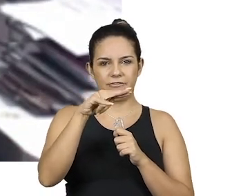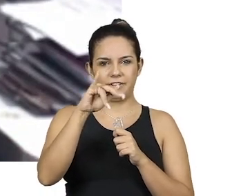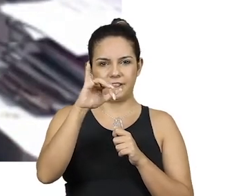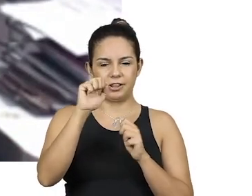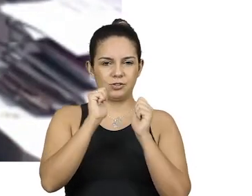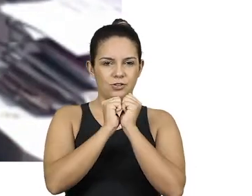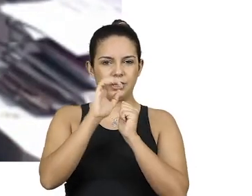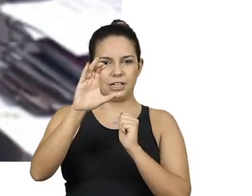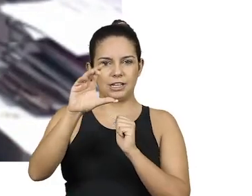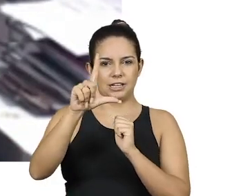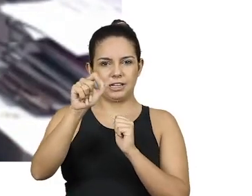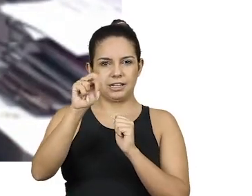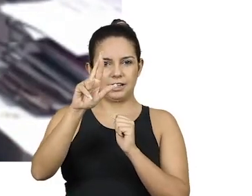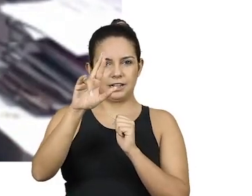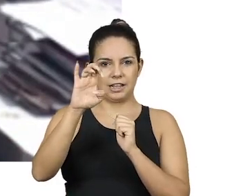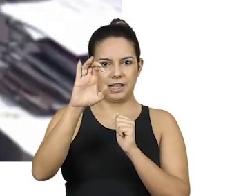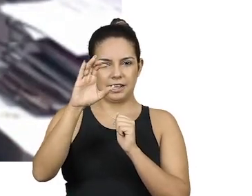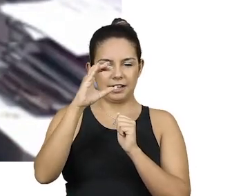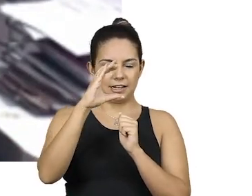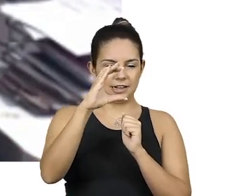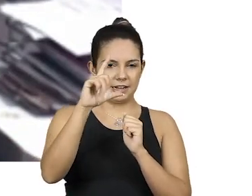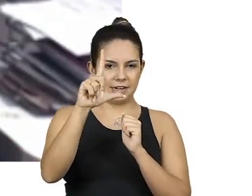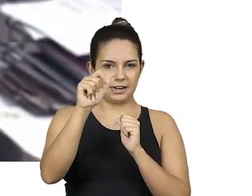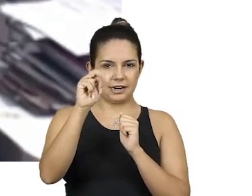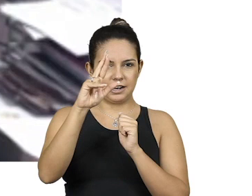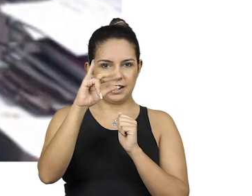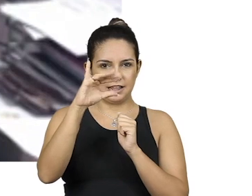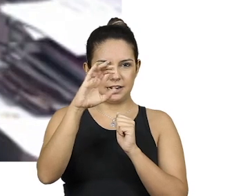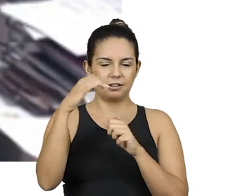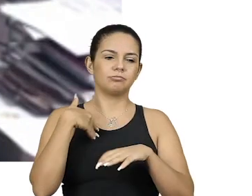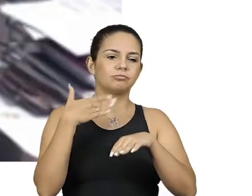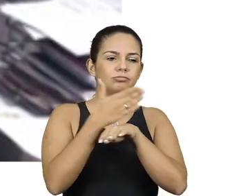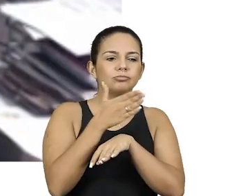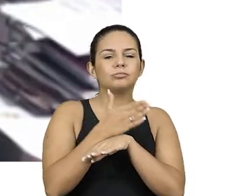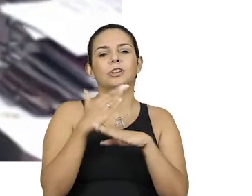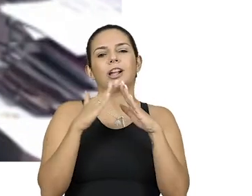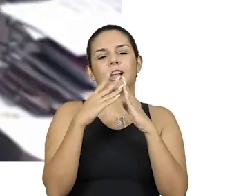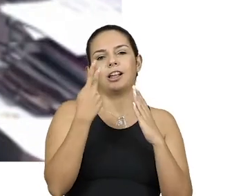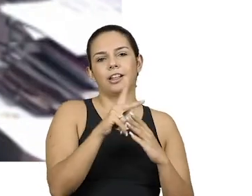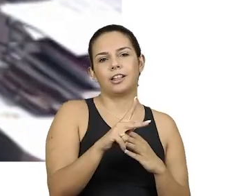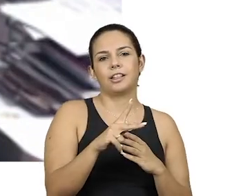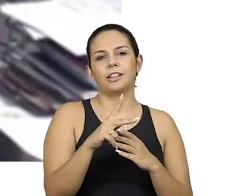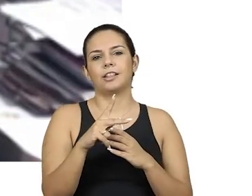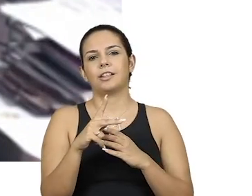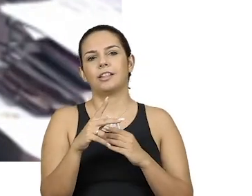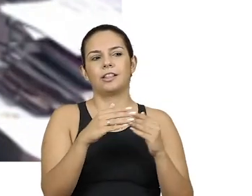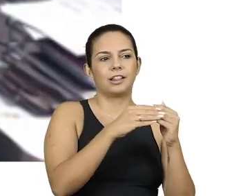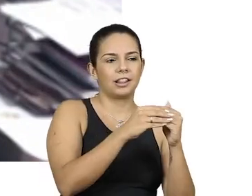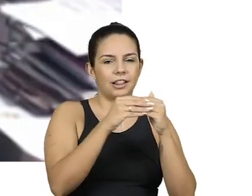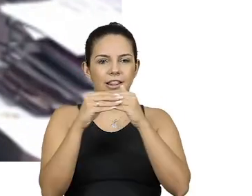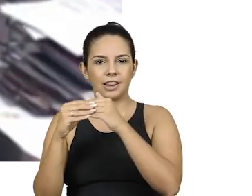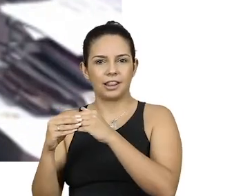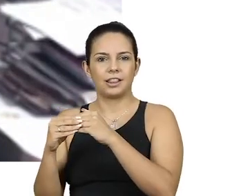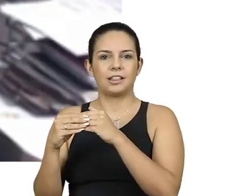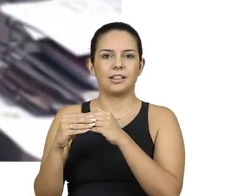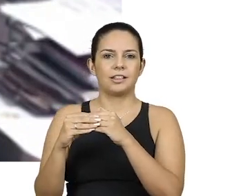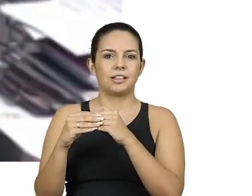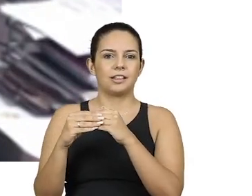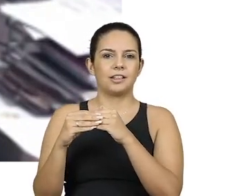Então, íamos com frequência à casa dela, levamos ela